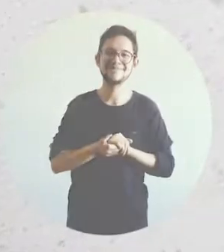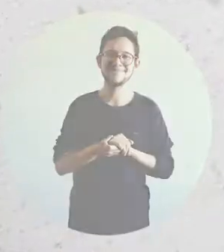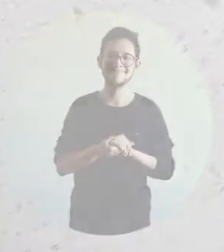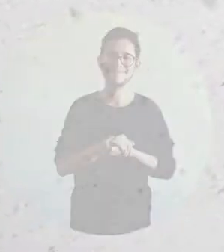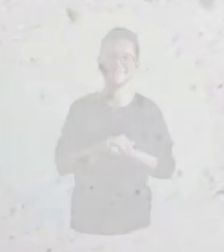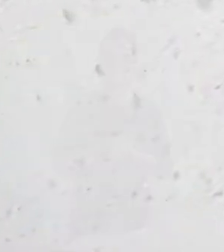Isolda